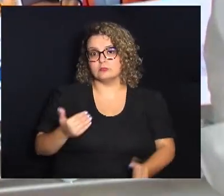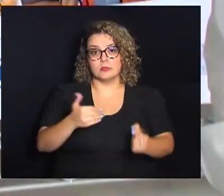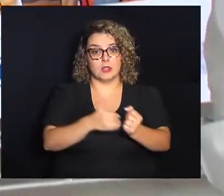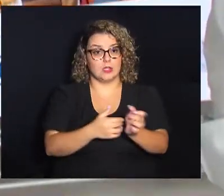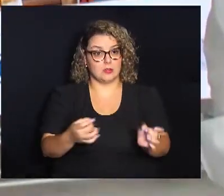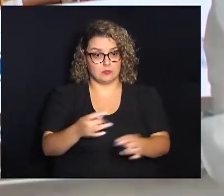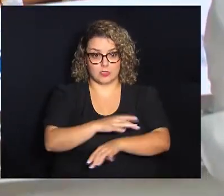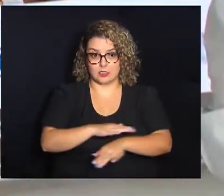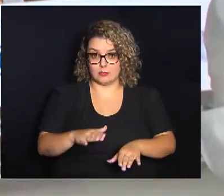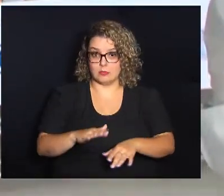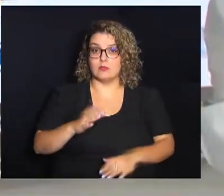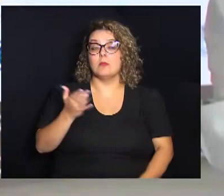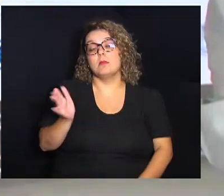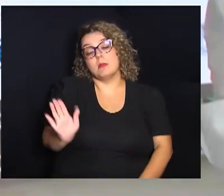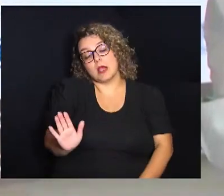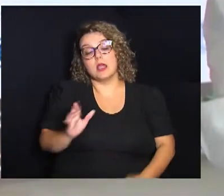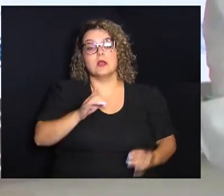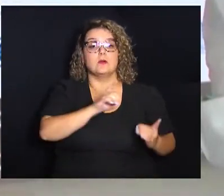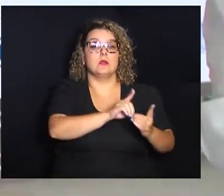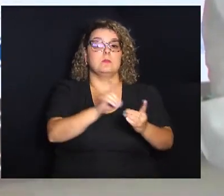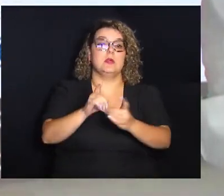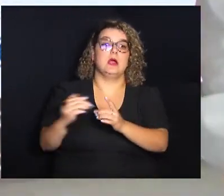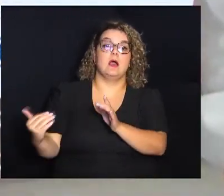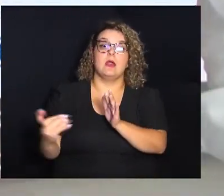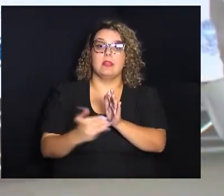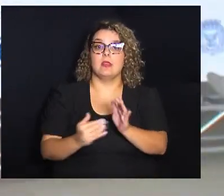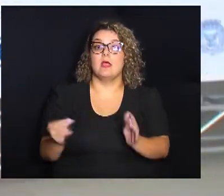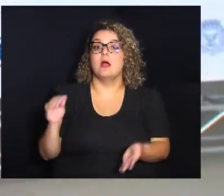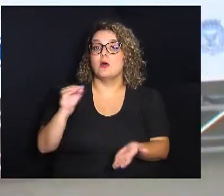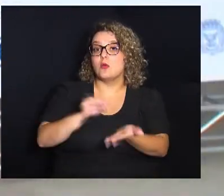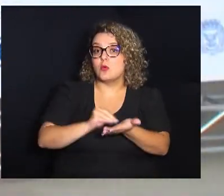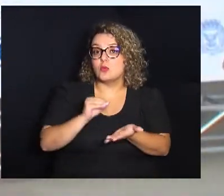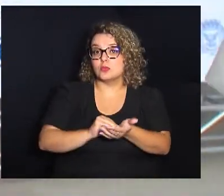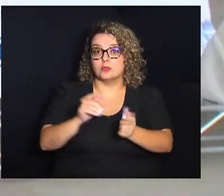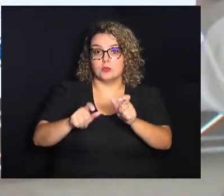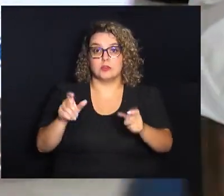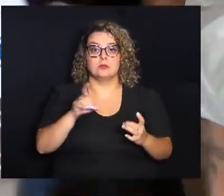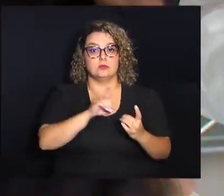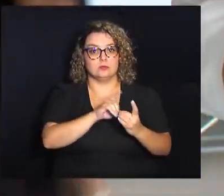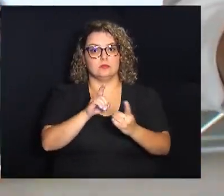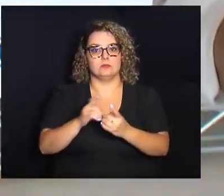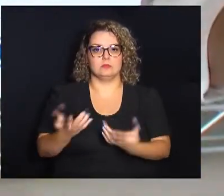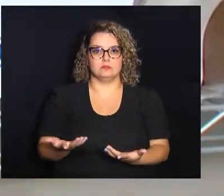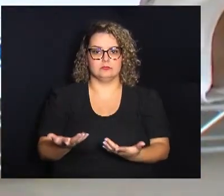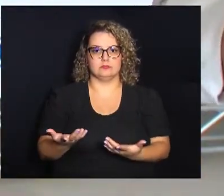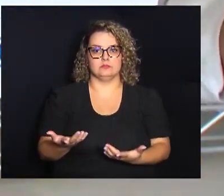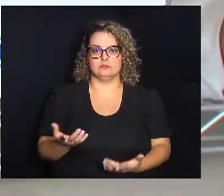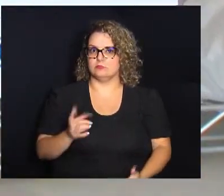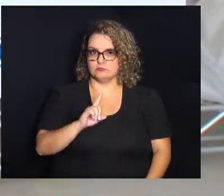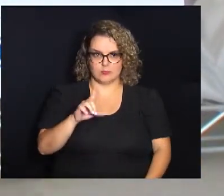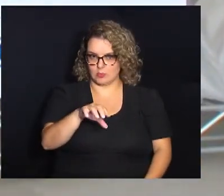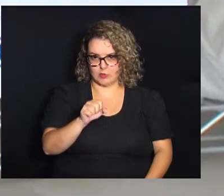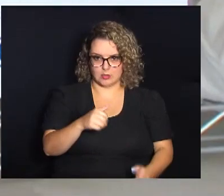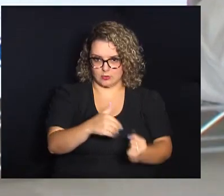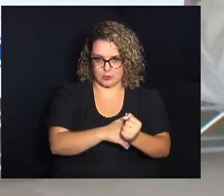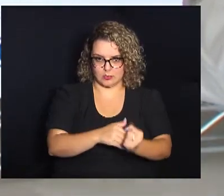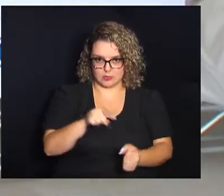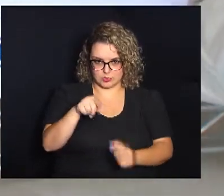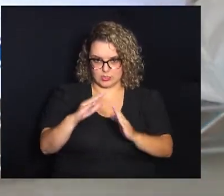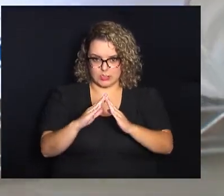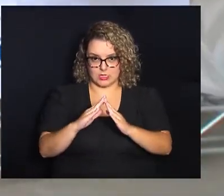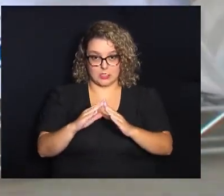mas o atendimento continua até a última pessoa ser atendida. E assim, não pegou a senha? Você aí de casa? Não